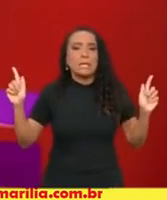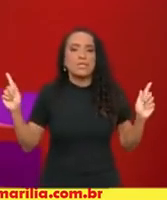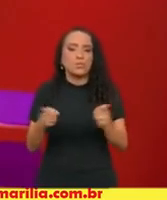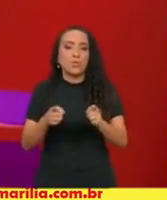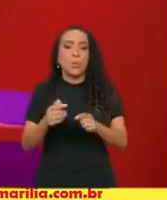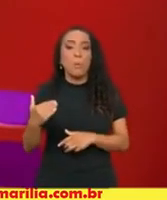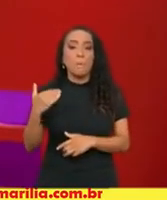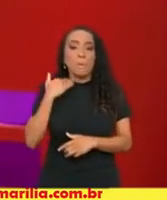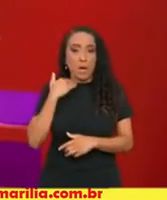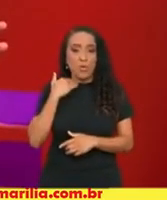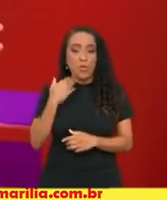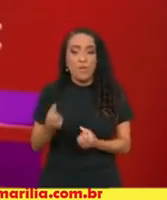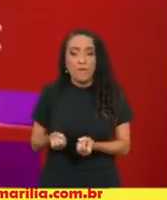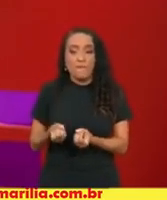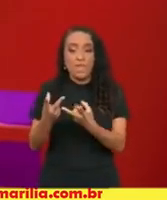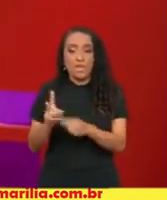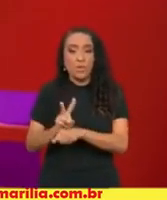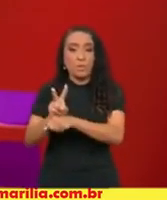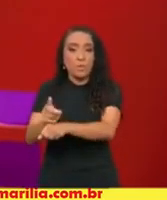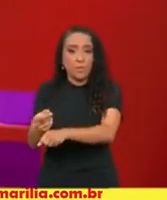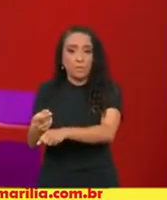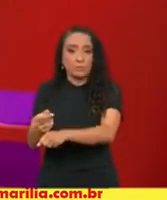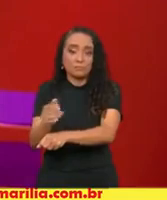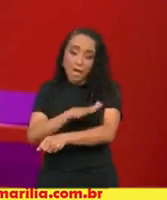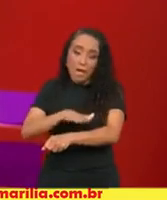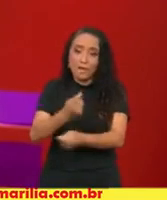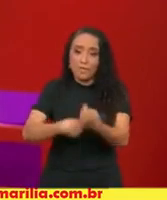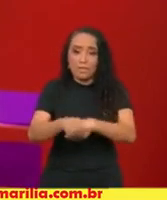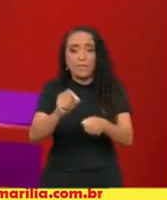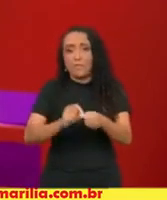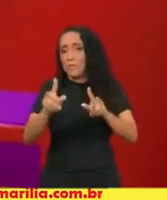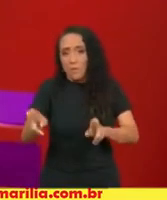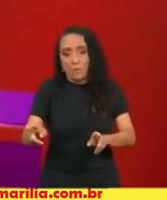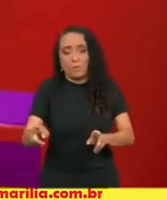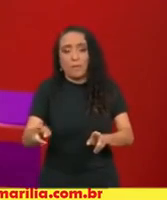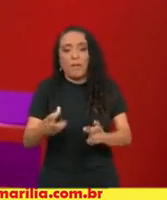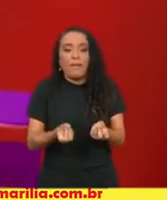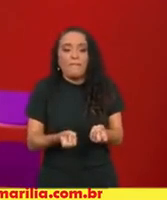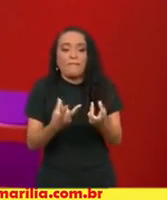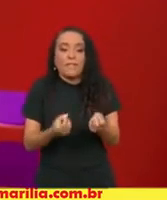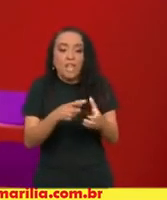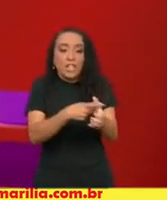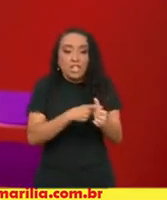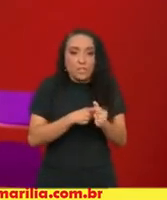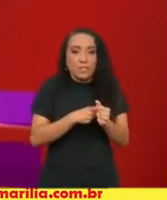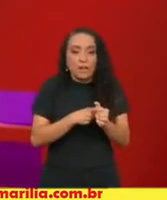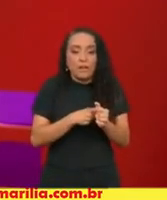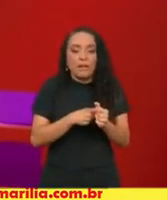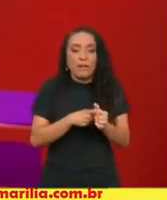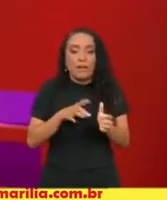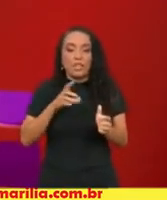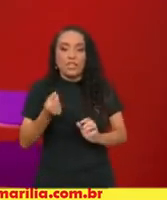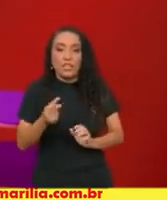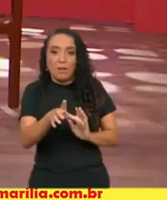o empréstimo, que é o que o setor financeiro faz, né, todo o tempo. Cada um está vendendo a dívida para receber antes da hora, e é claro que tem uma